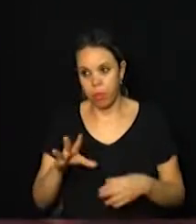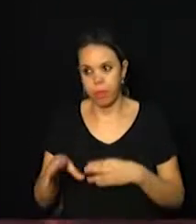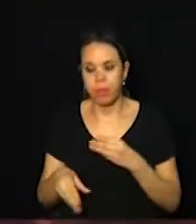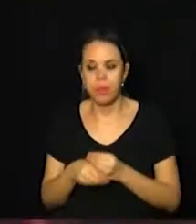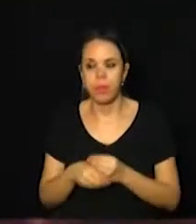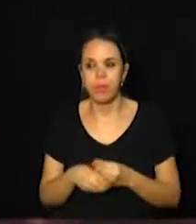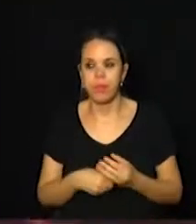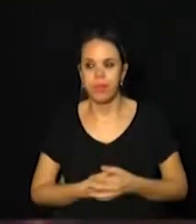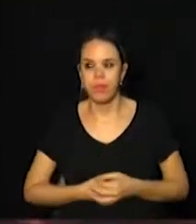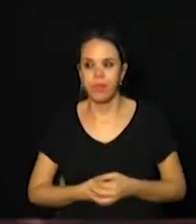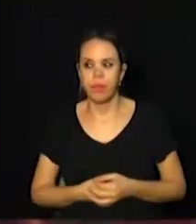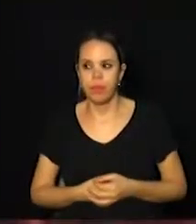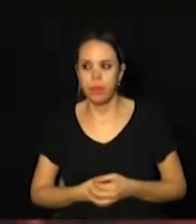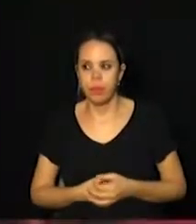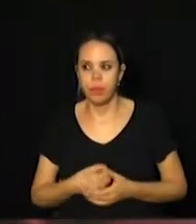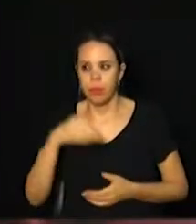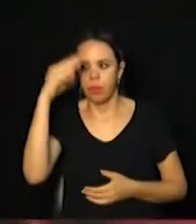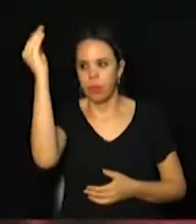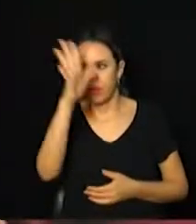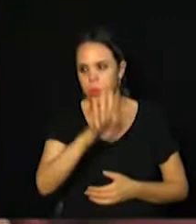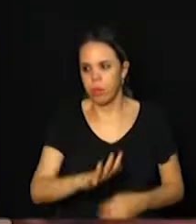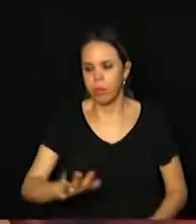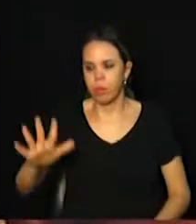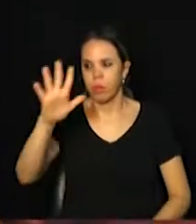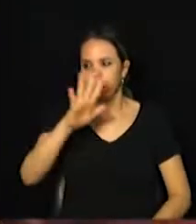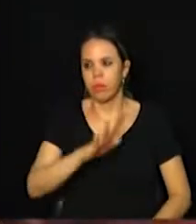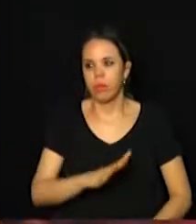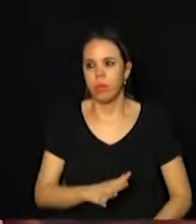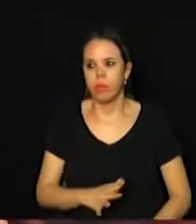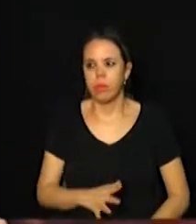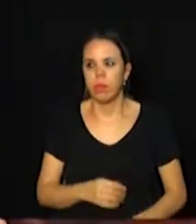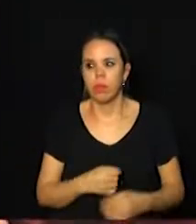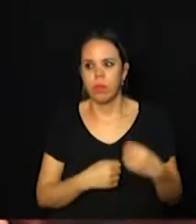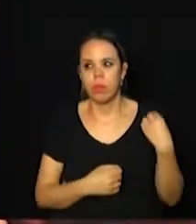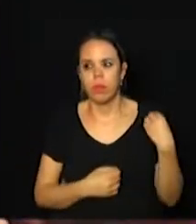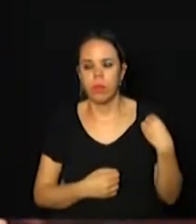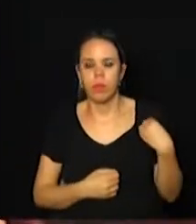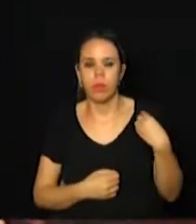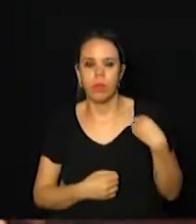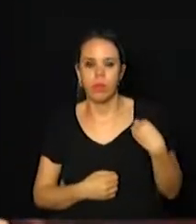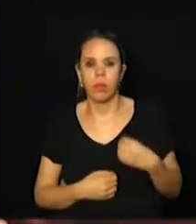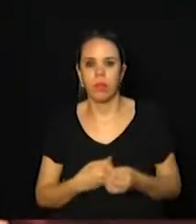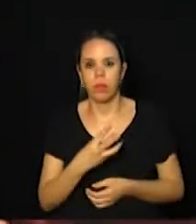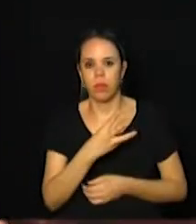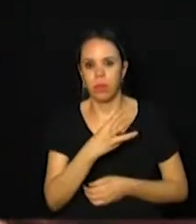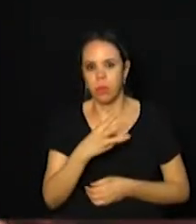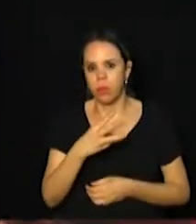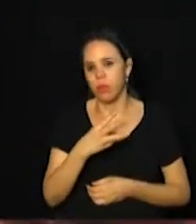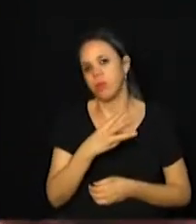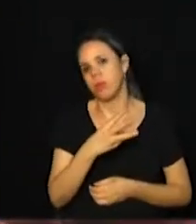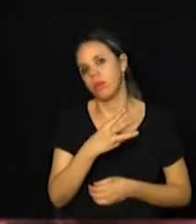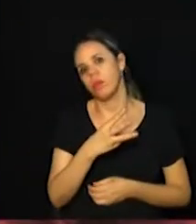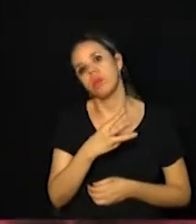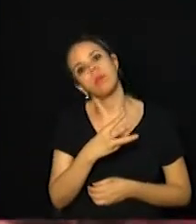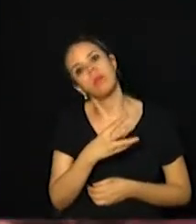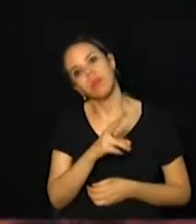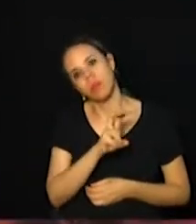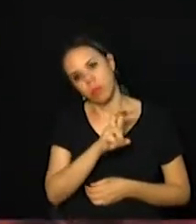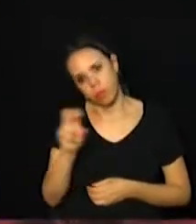completar no Brasil no Brasil meio milhão de